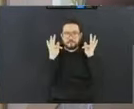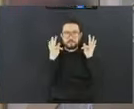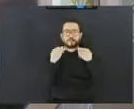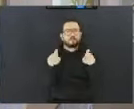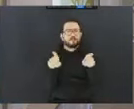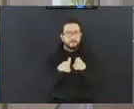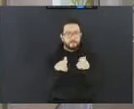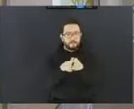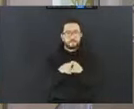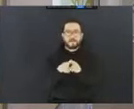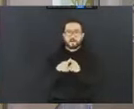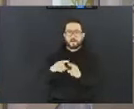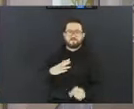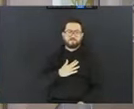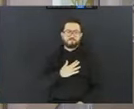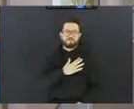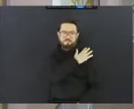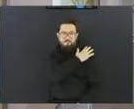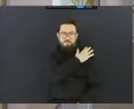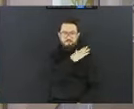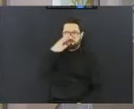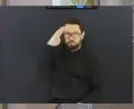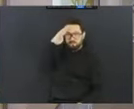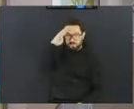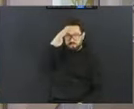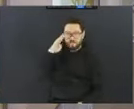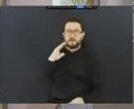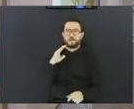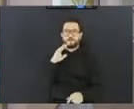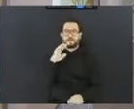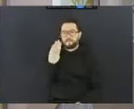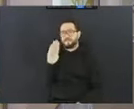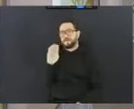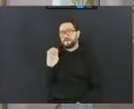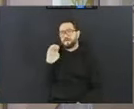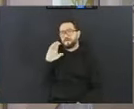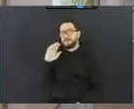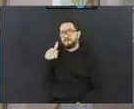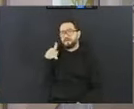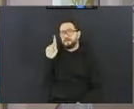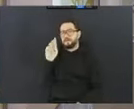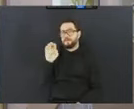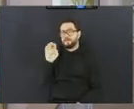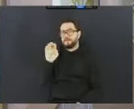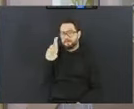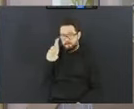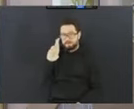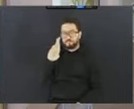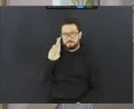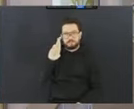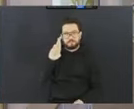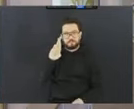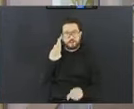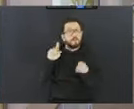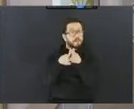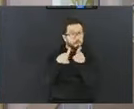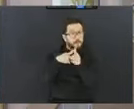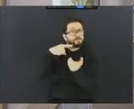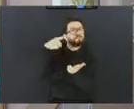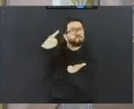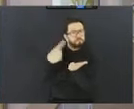comando 12º, tomamos conhecimento desse projeto que já estava em andamento, marcamos uma reunião com o setor de engenharia